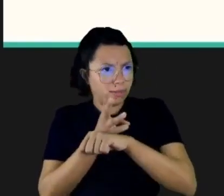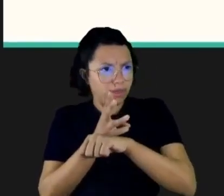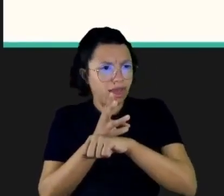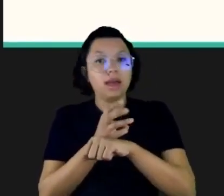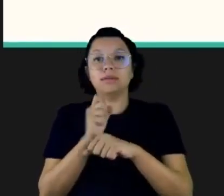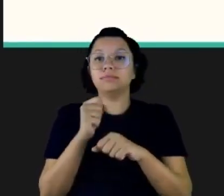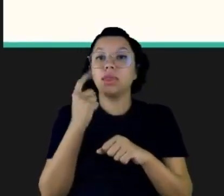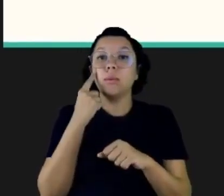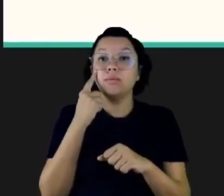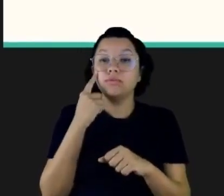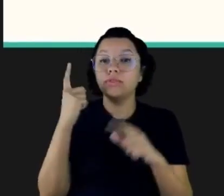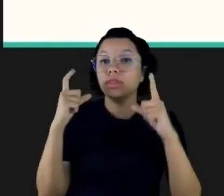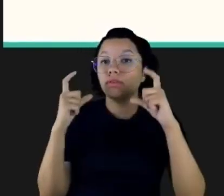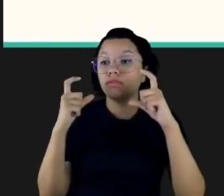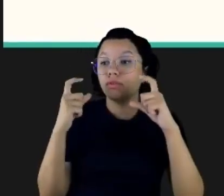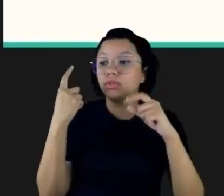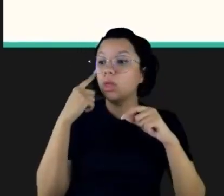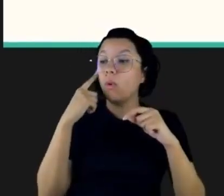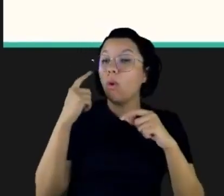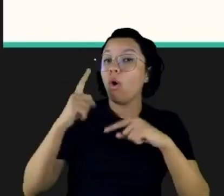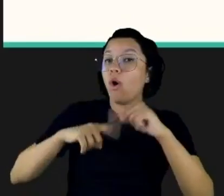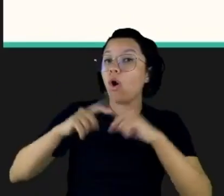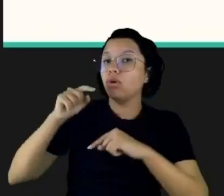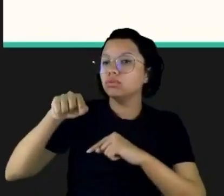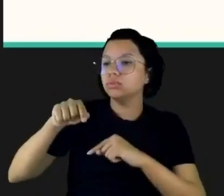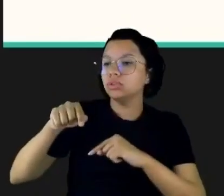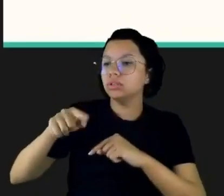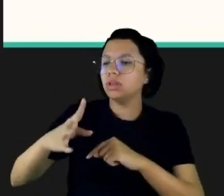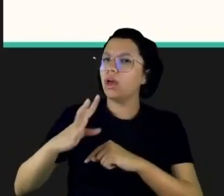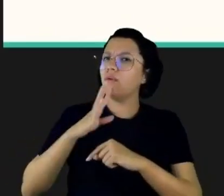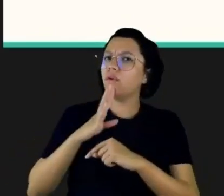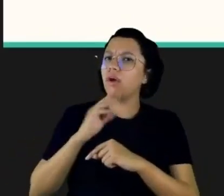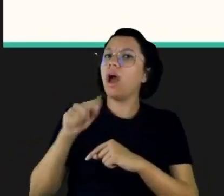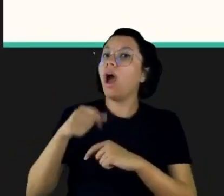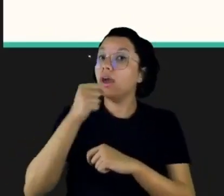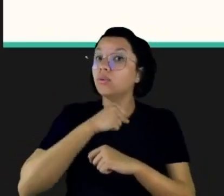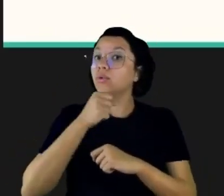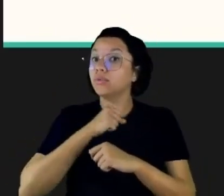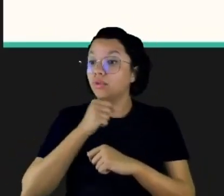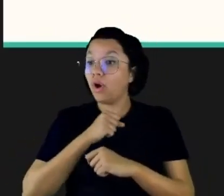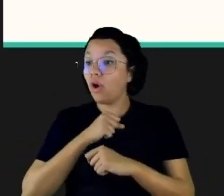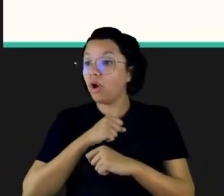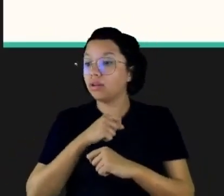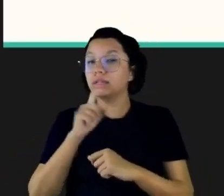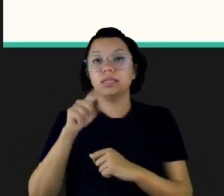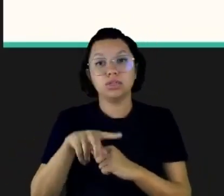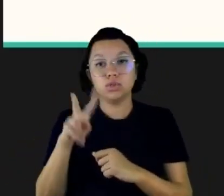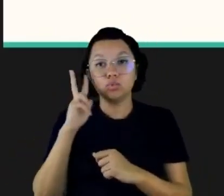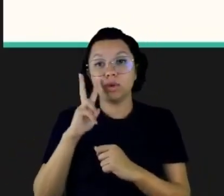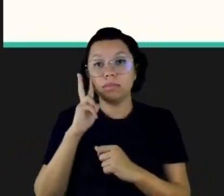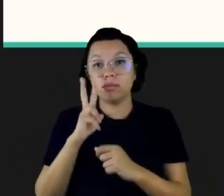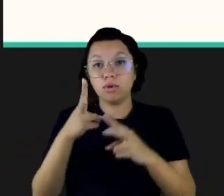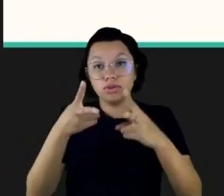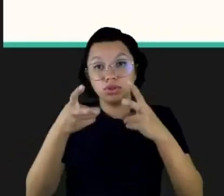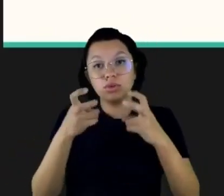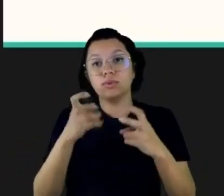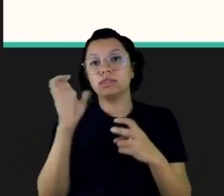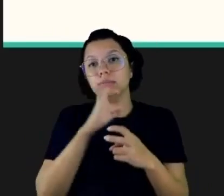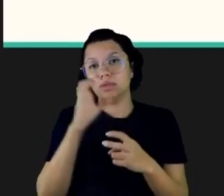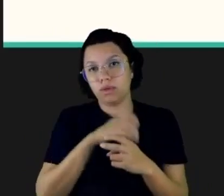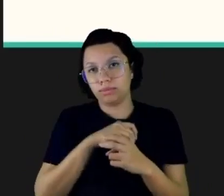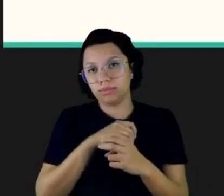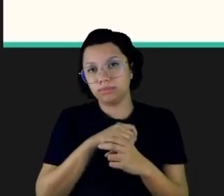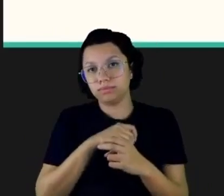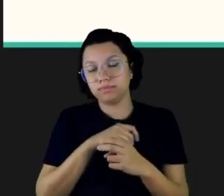objeto, imediatamente eu reconheço que ele é um microfone. Isso é a memória de reconhecimento imediato. A memória